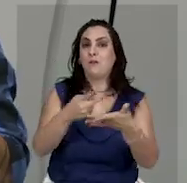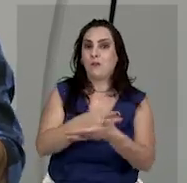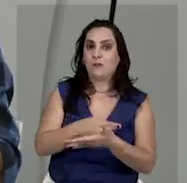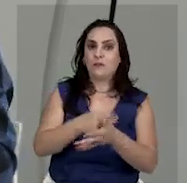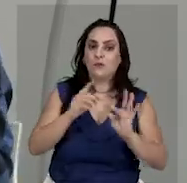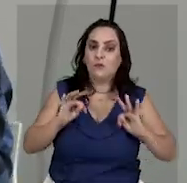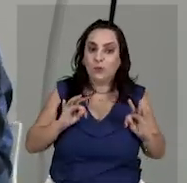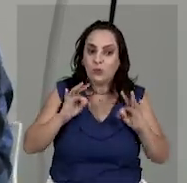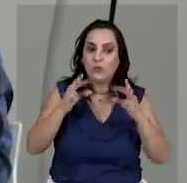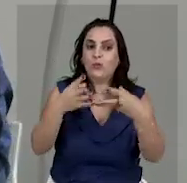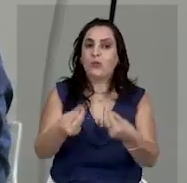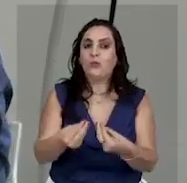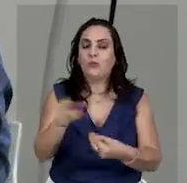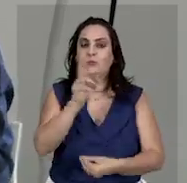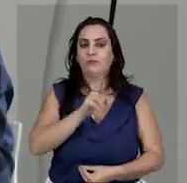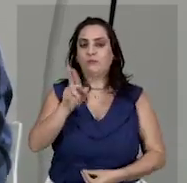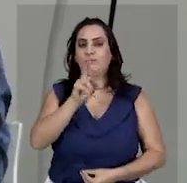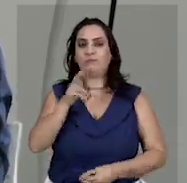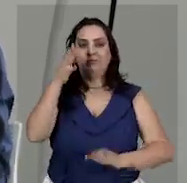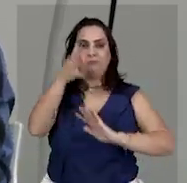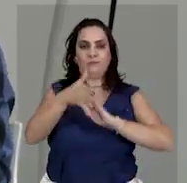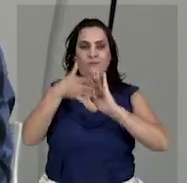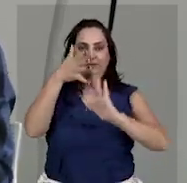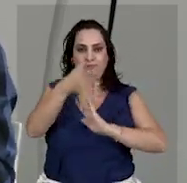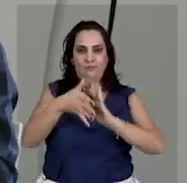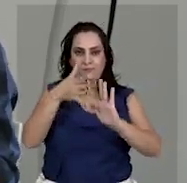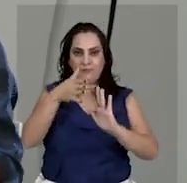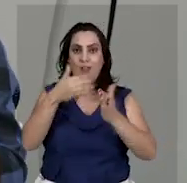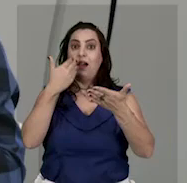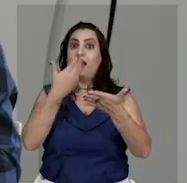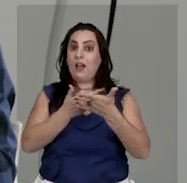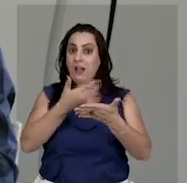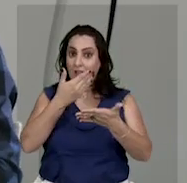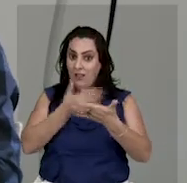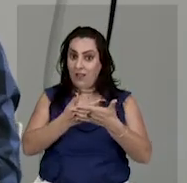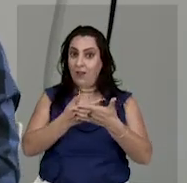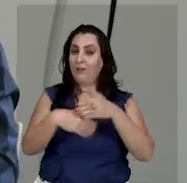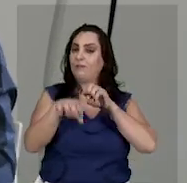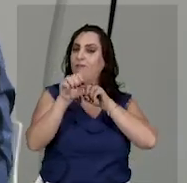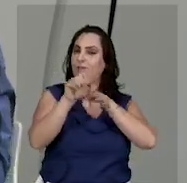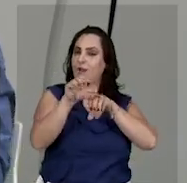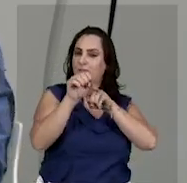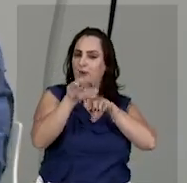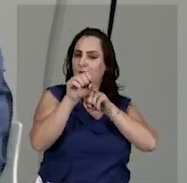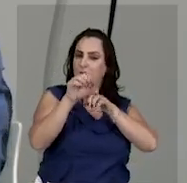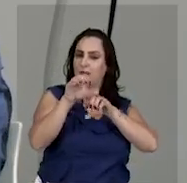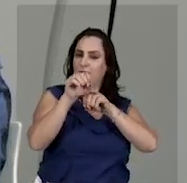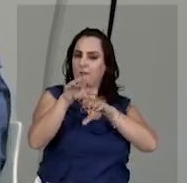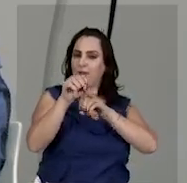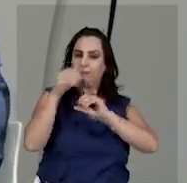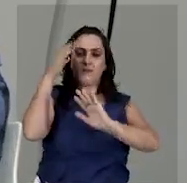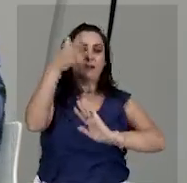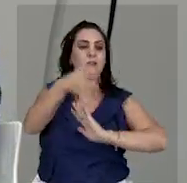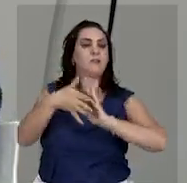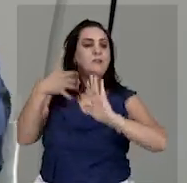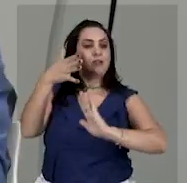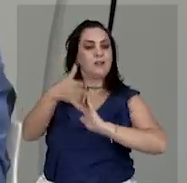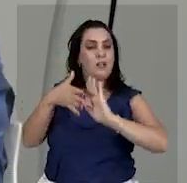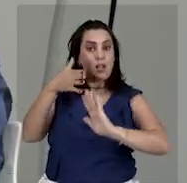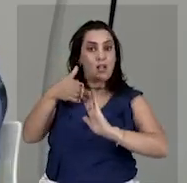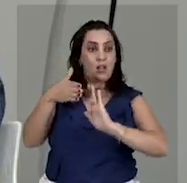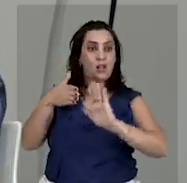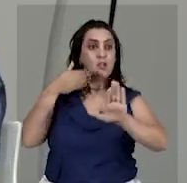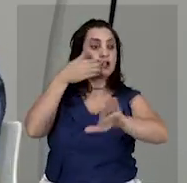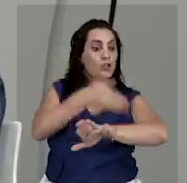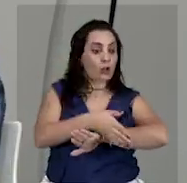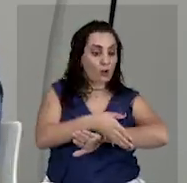todos utilizem as línguas de sinais, que as aulas sejam dadas em línguas de sinais, que a portaria receba